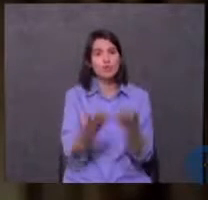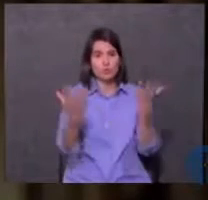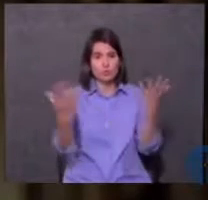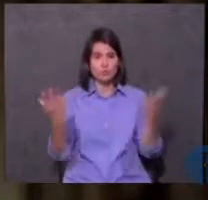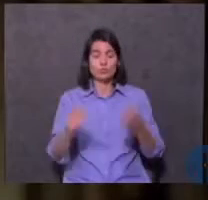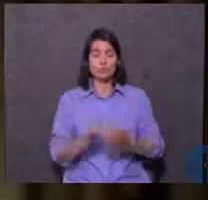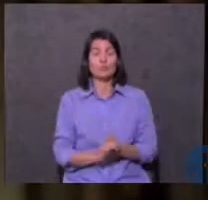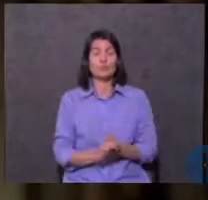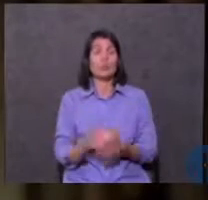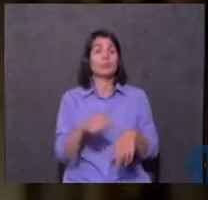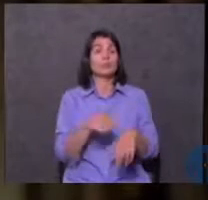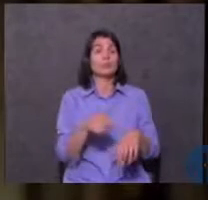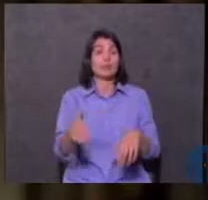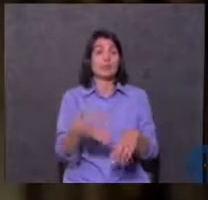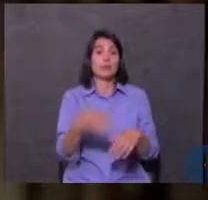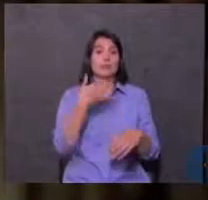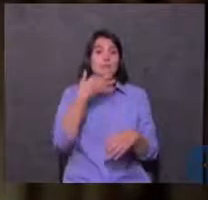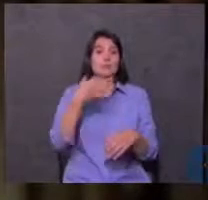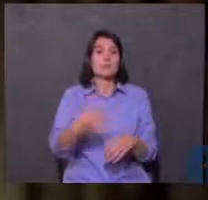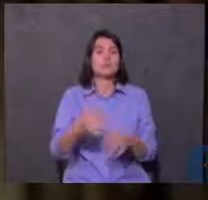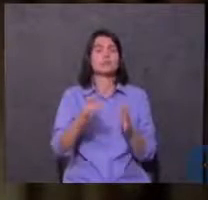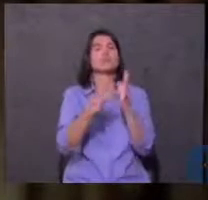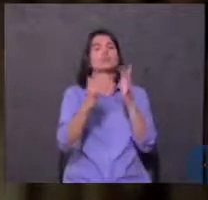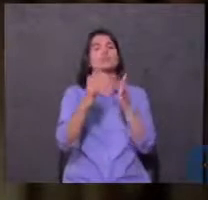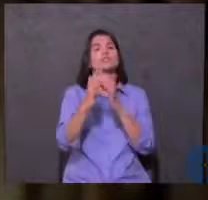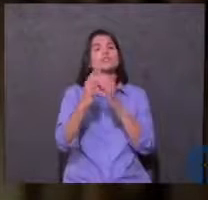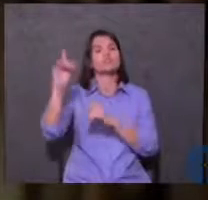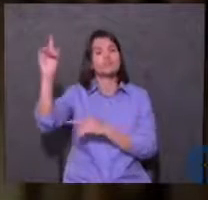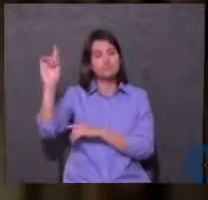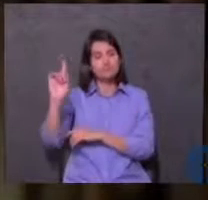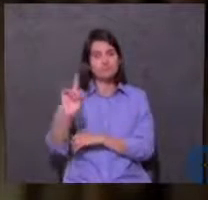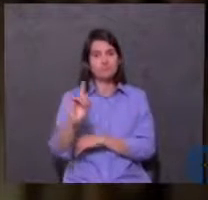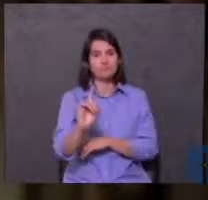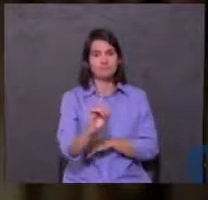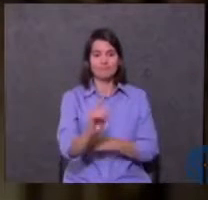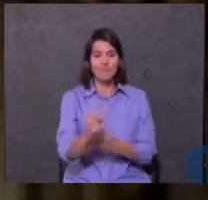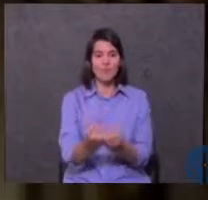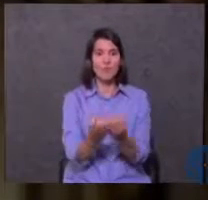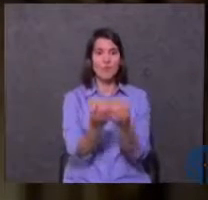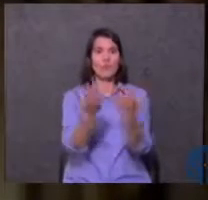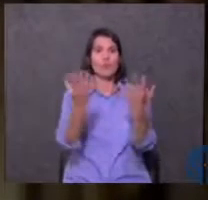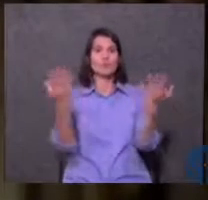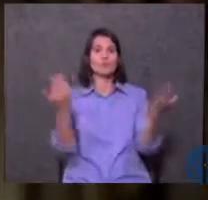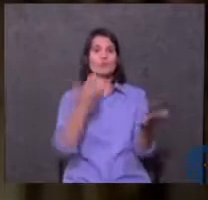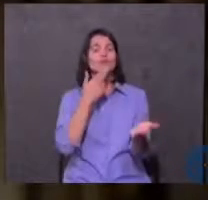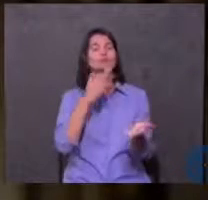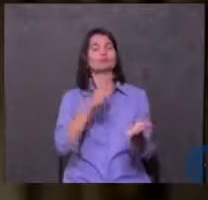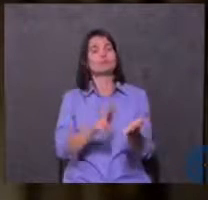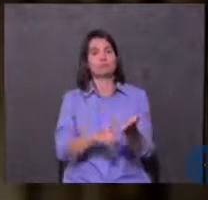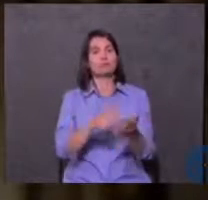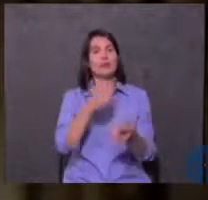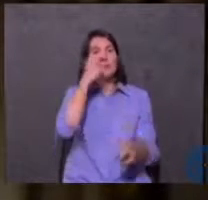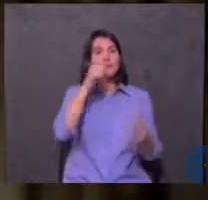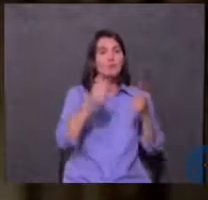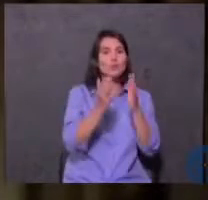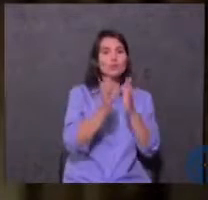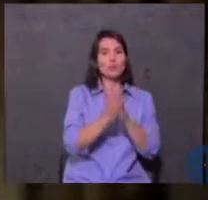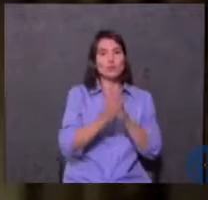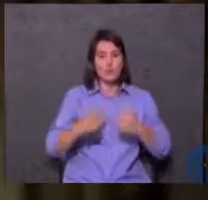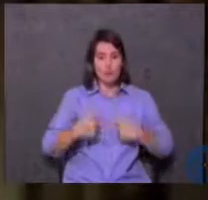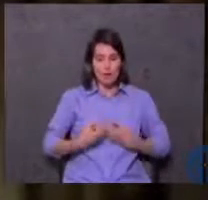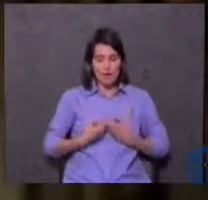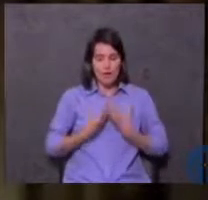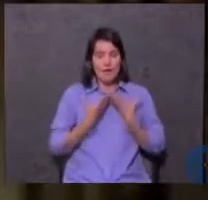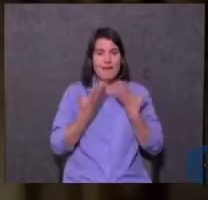tempos veio ao mundo Jesus Cristo, a luz verdadeira, que a todo homem ilumina.